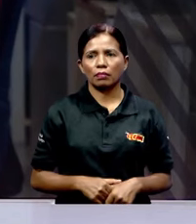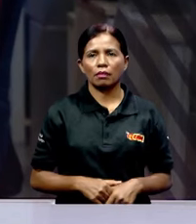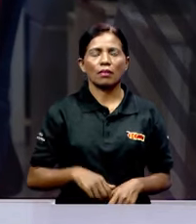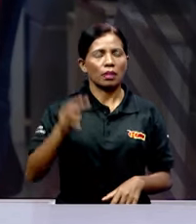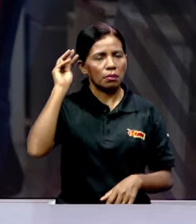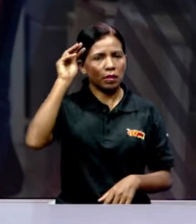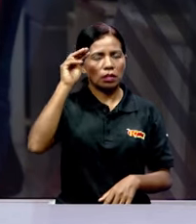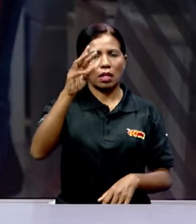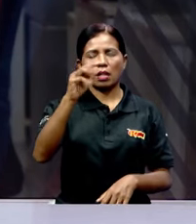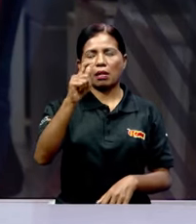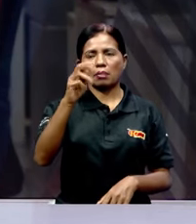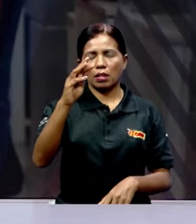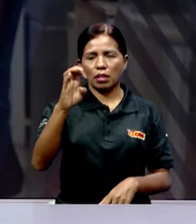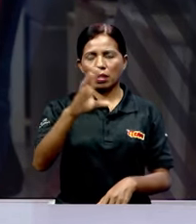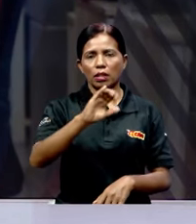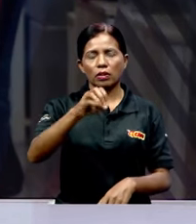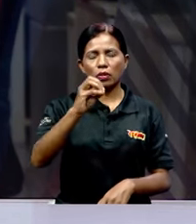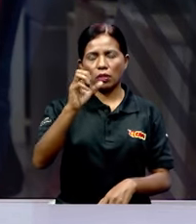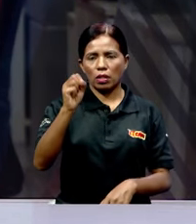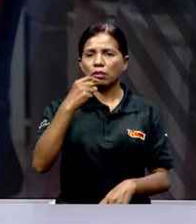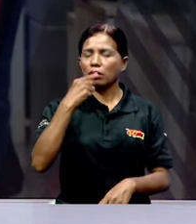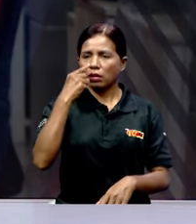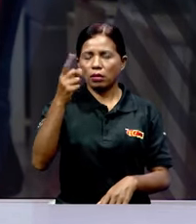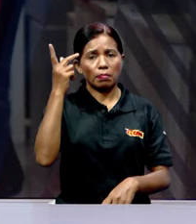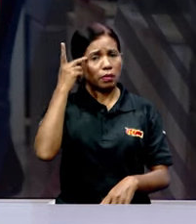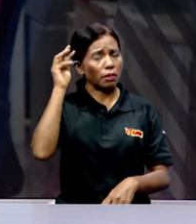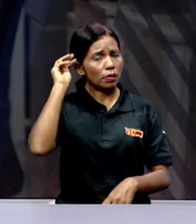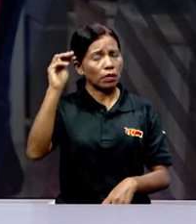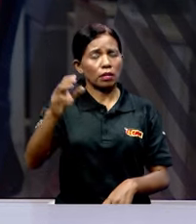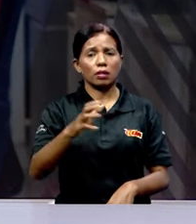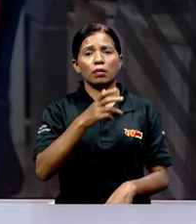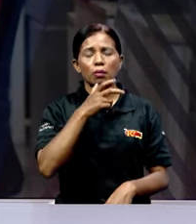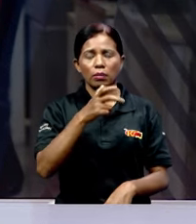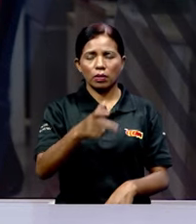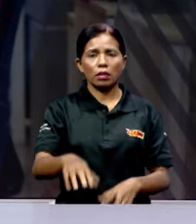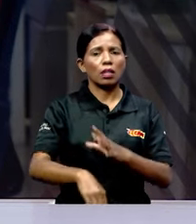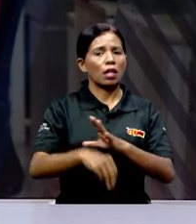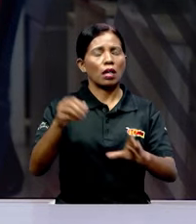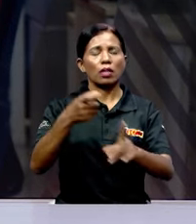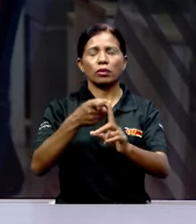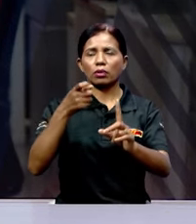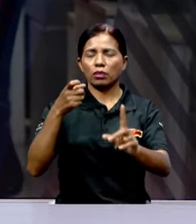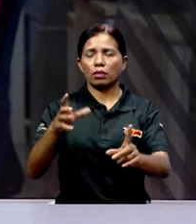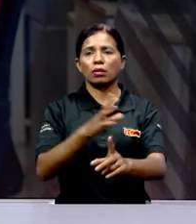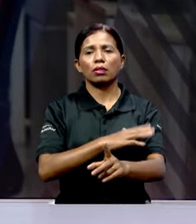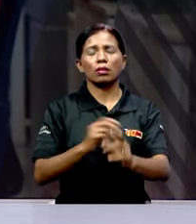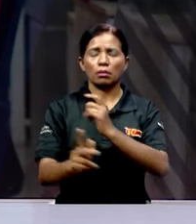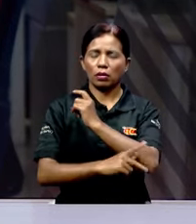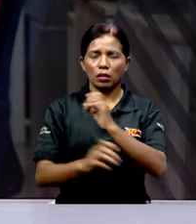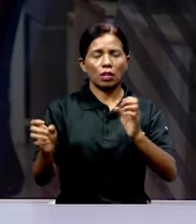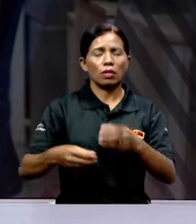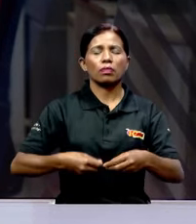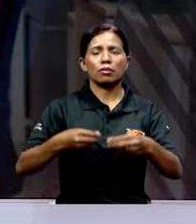Ministro de Negócios Estrangeiros de Portugal, João Gomes Cravinho Ratete, Primeiro-Ministro de Portugal, em resignação, lá foi impacto da relação bilateral